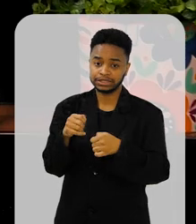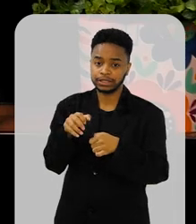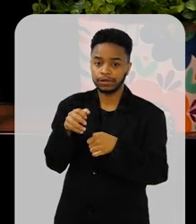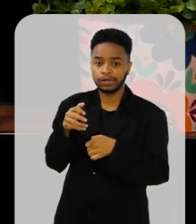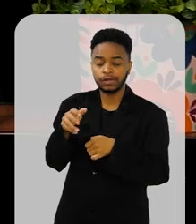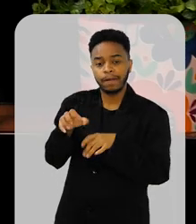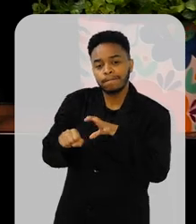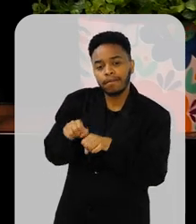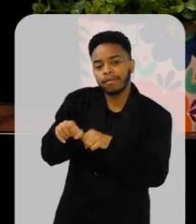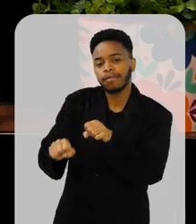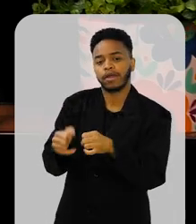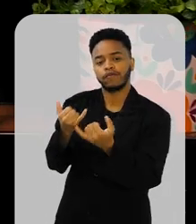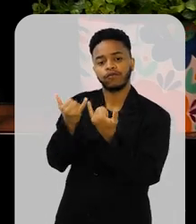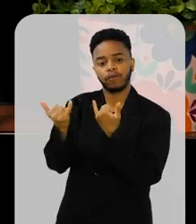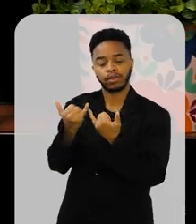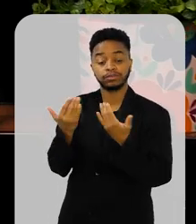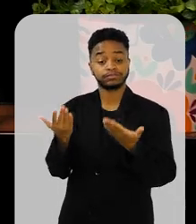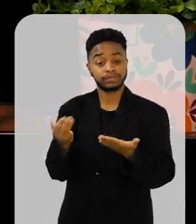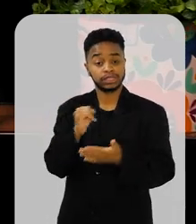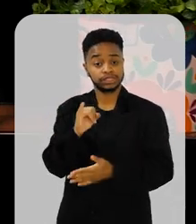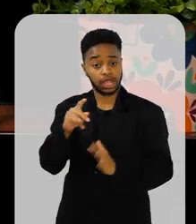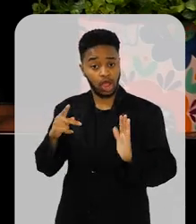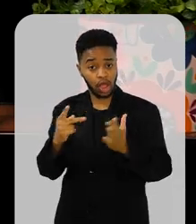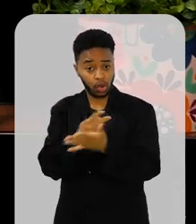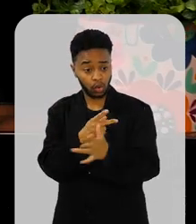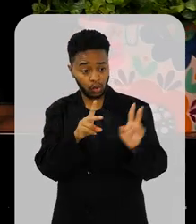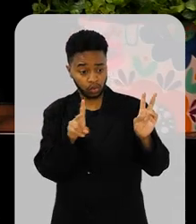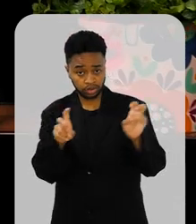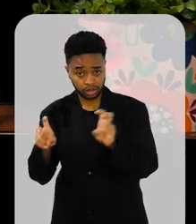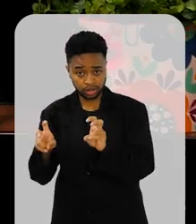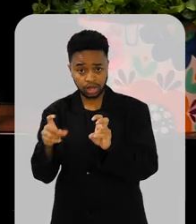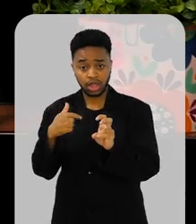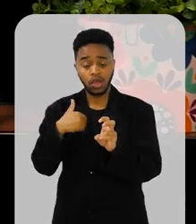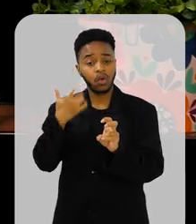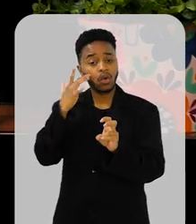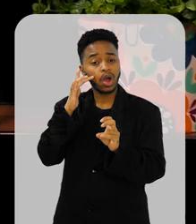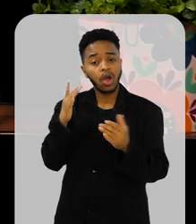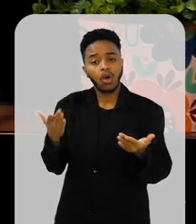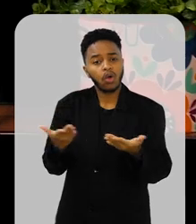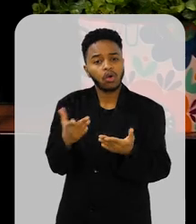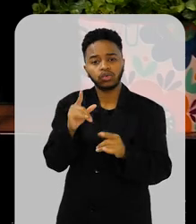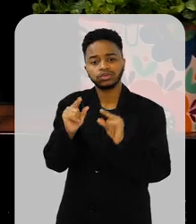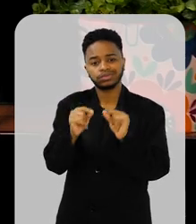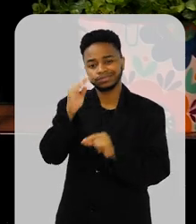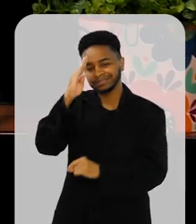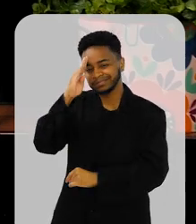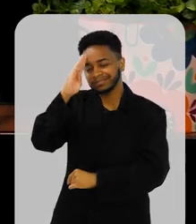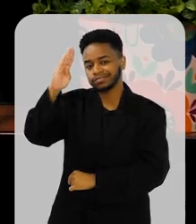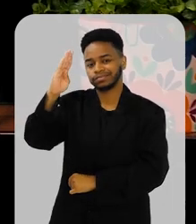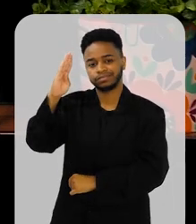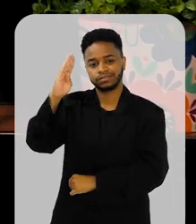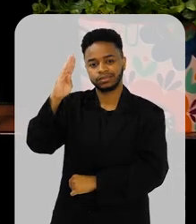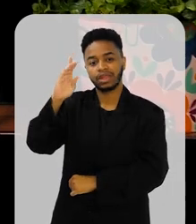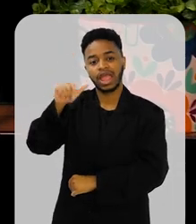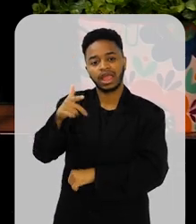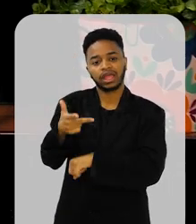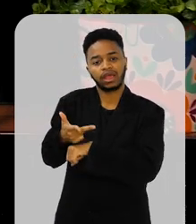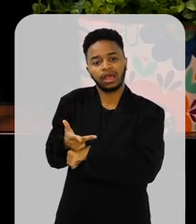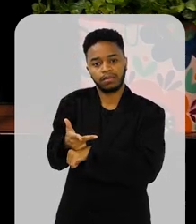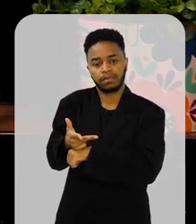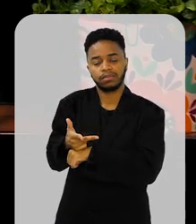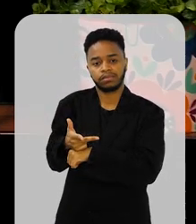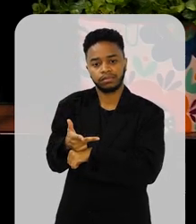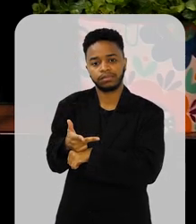buscar. E quando é esses casos, uma coisa assim, eu acho que nós hoje, fundamental, são as